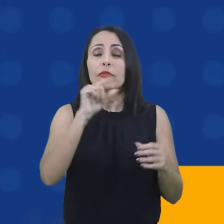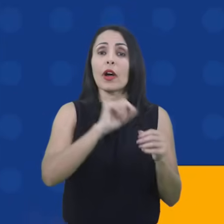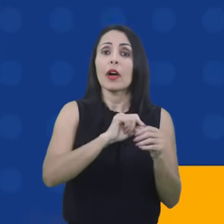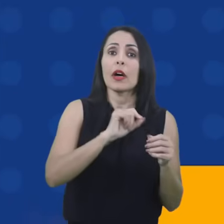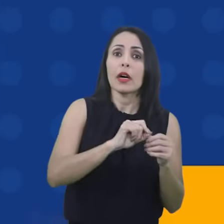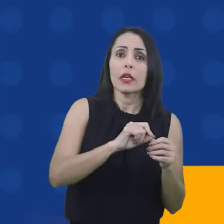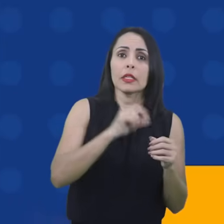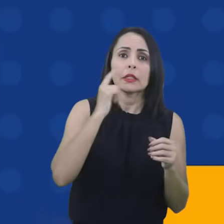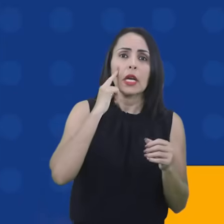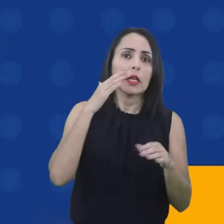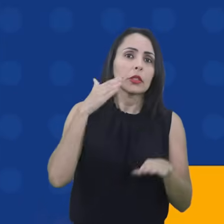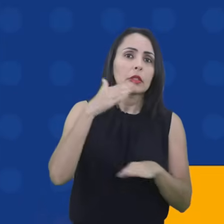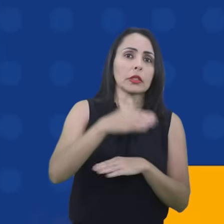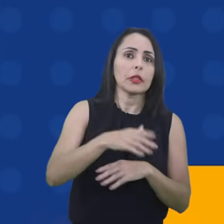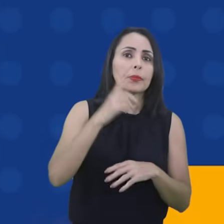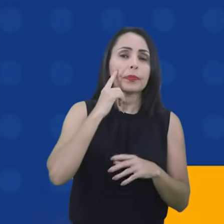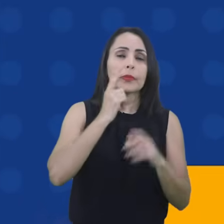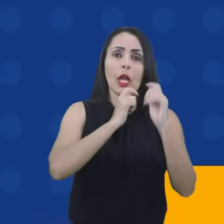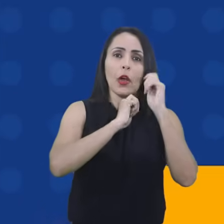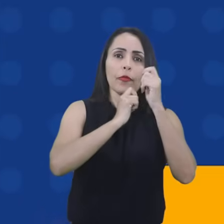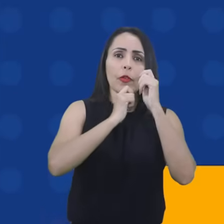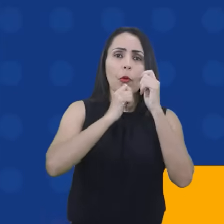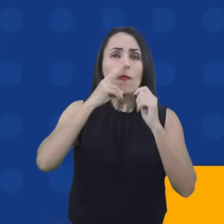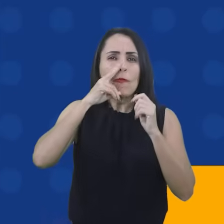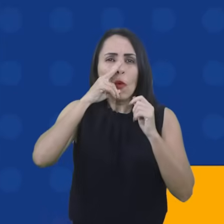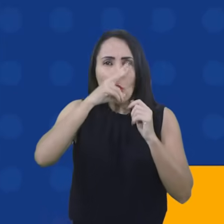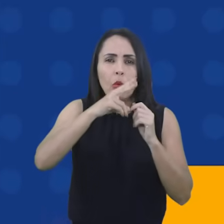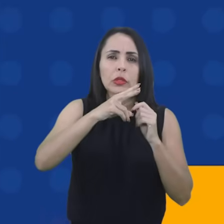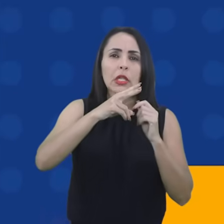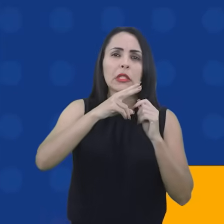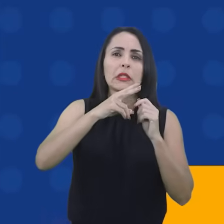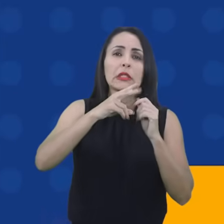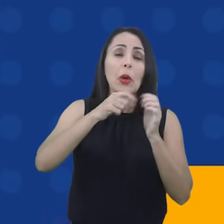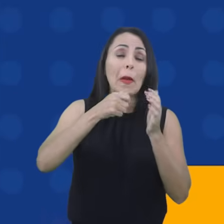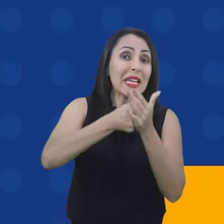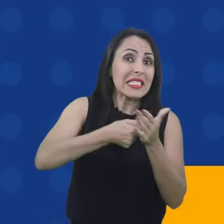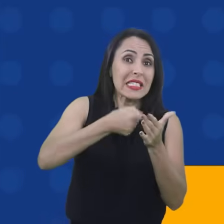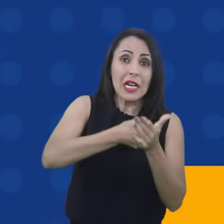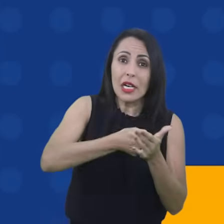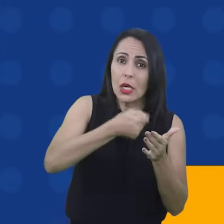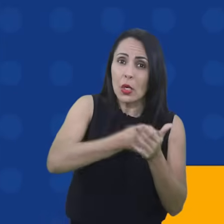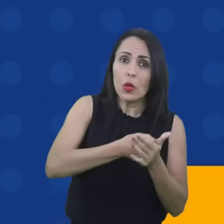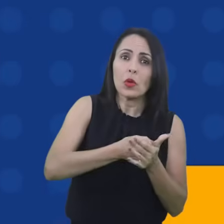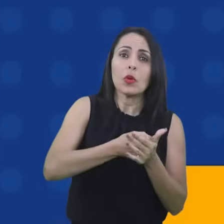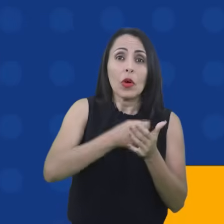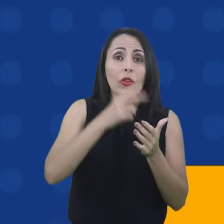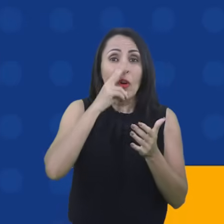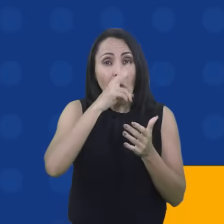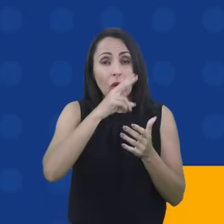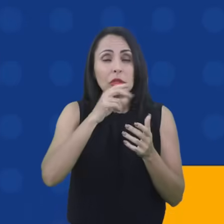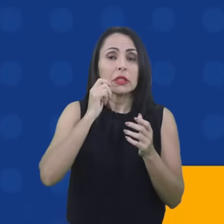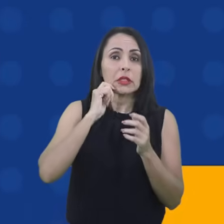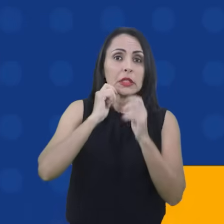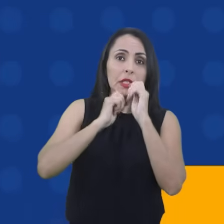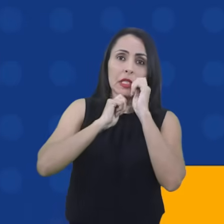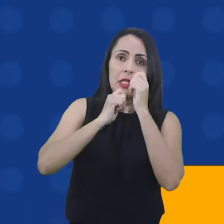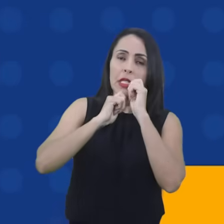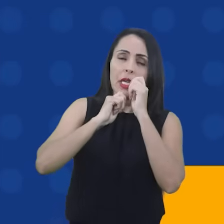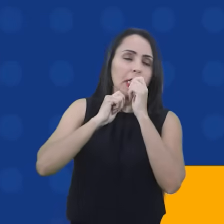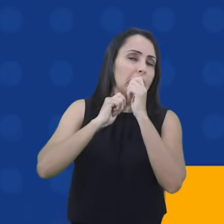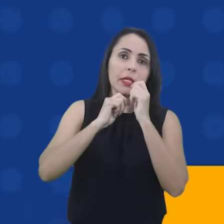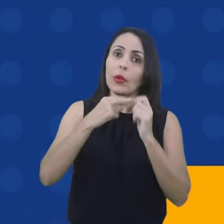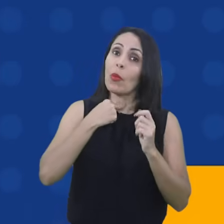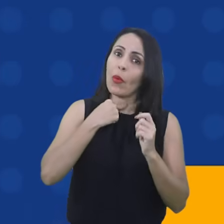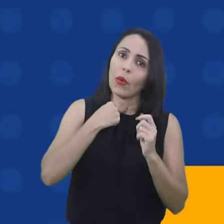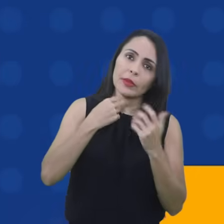faz a introdução do fio com muita força, né, exerce uma pressão muito forte contra a gengiva, que não deve ser feita, né?